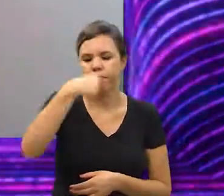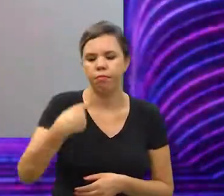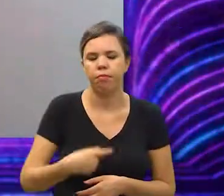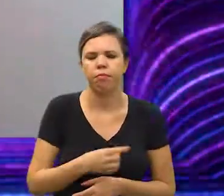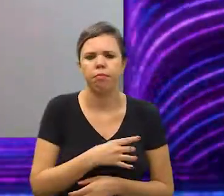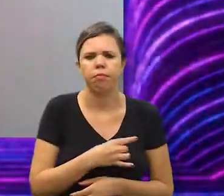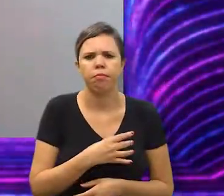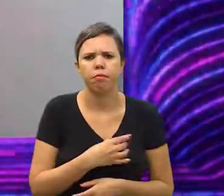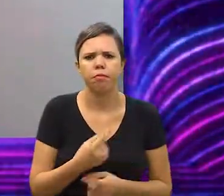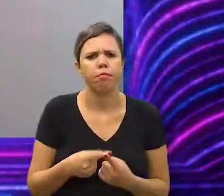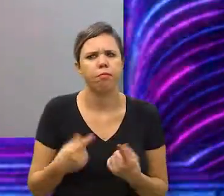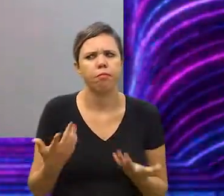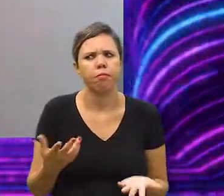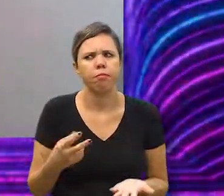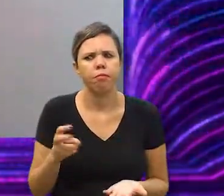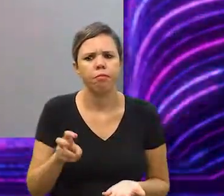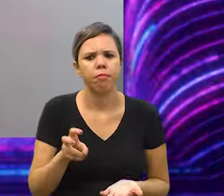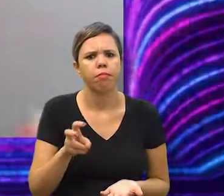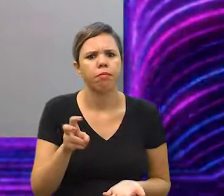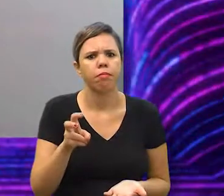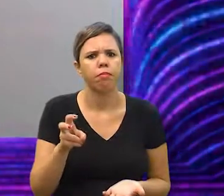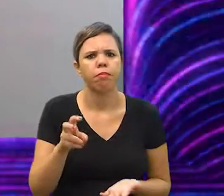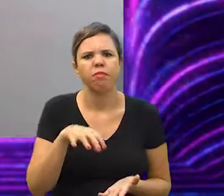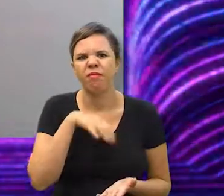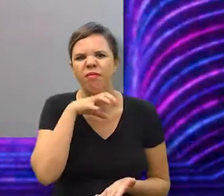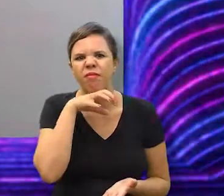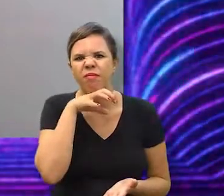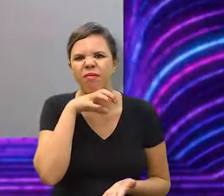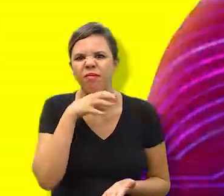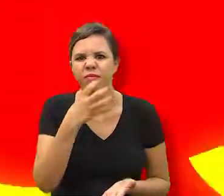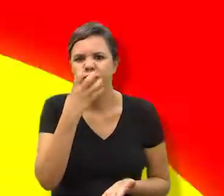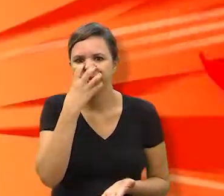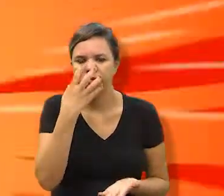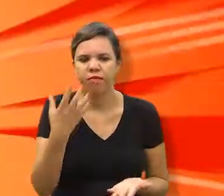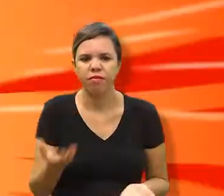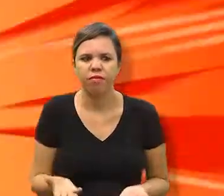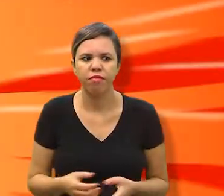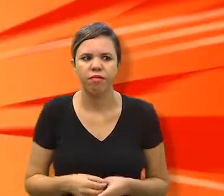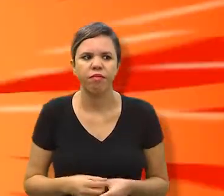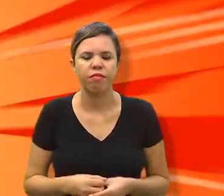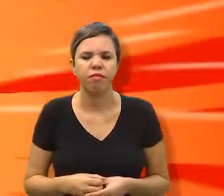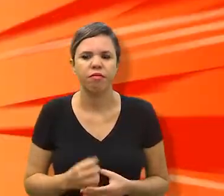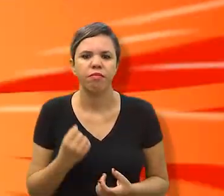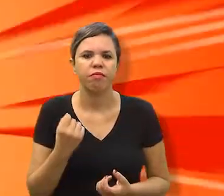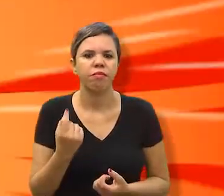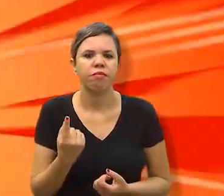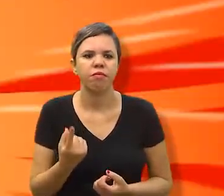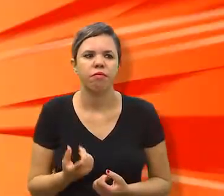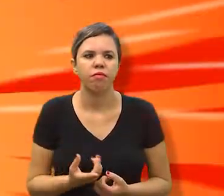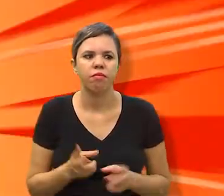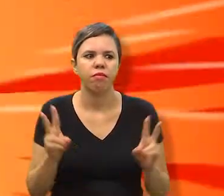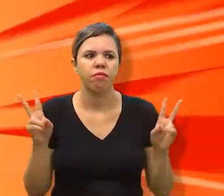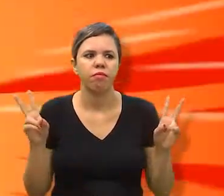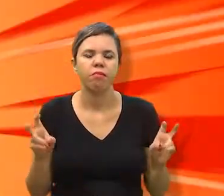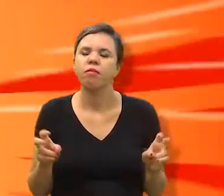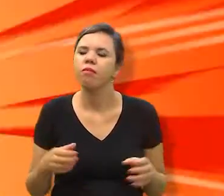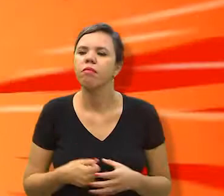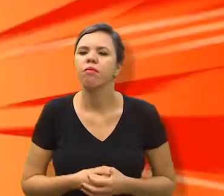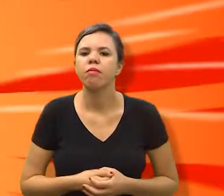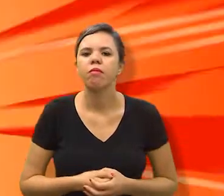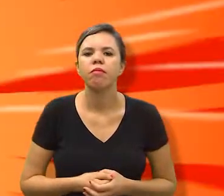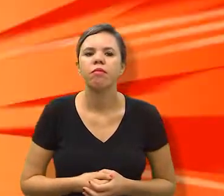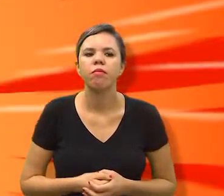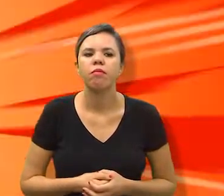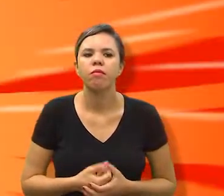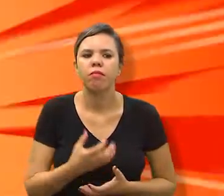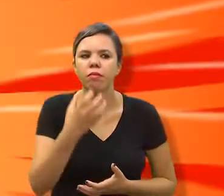esse? E pode ser o medo da cobra, do bicho, pode ser medo de algo relacionado com